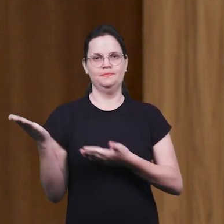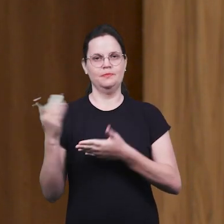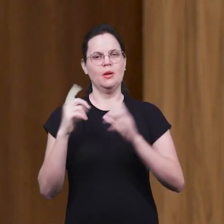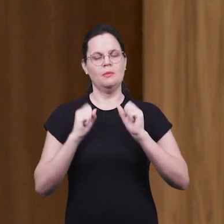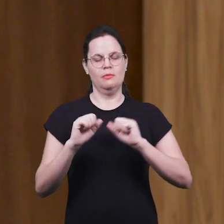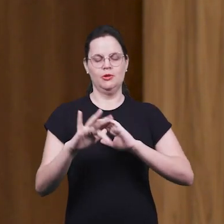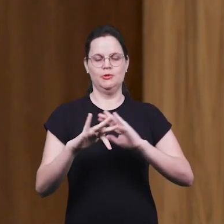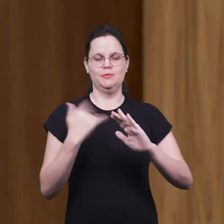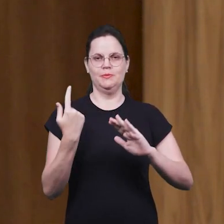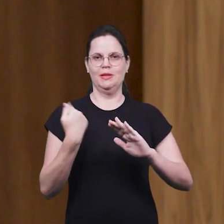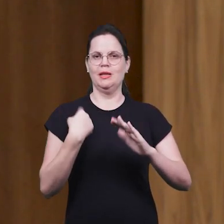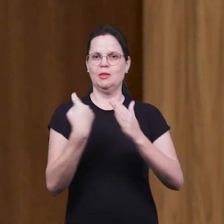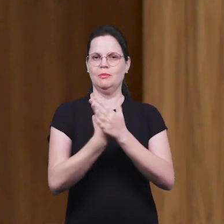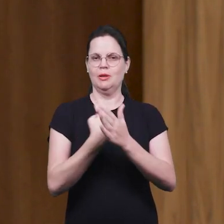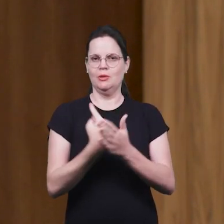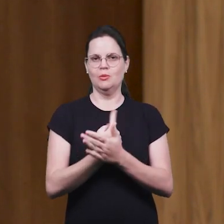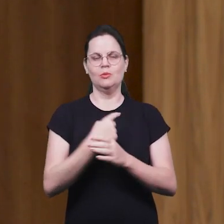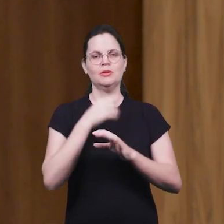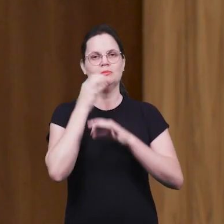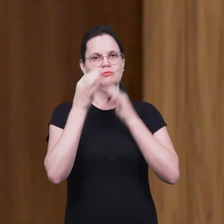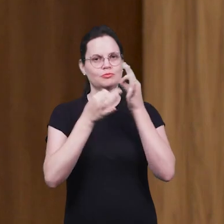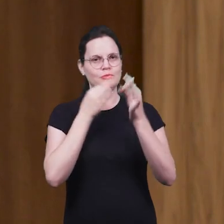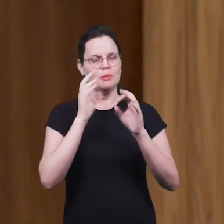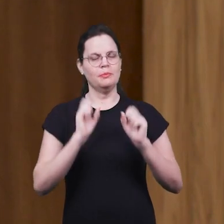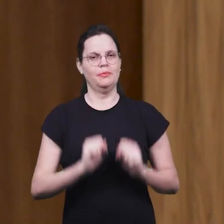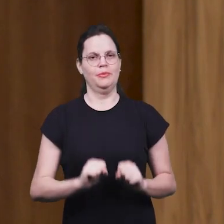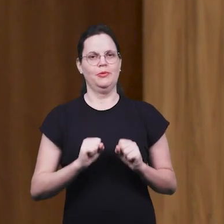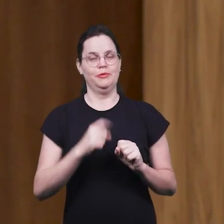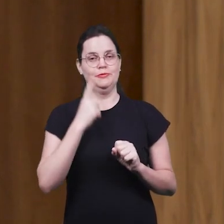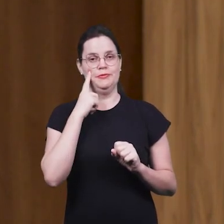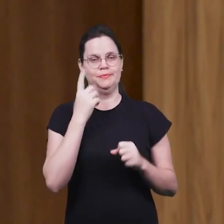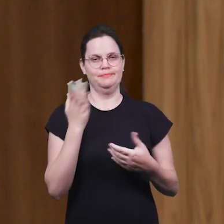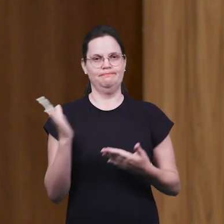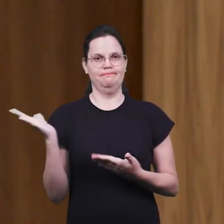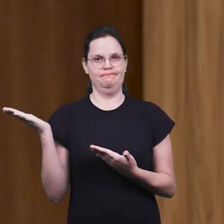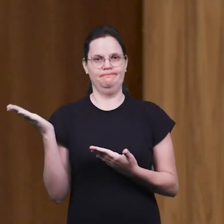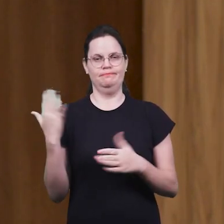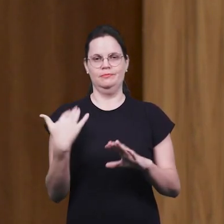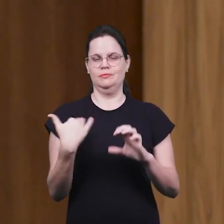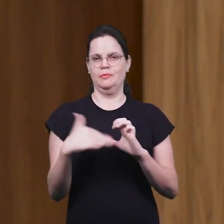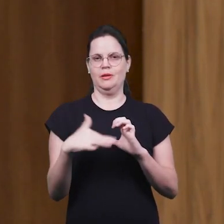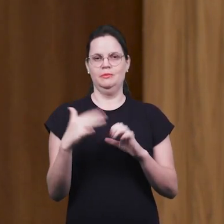que você mande essas perguntas, essas sugestões. O e-mail é